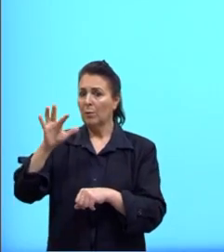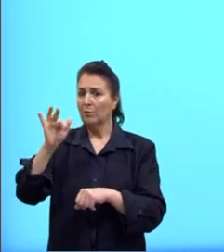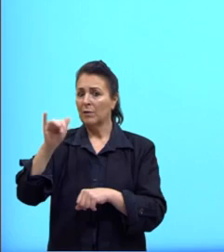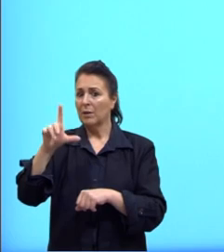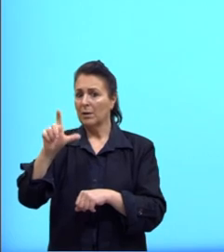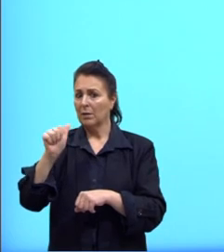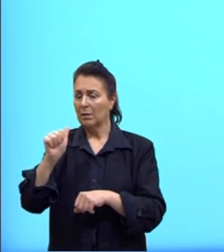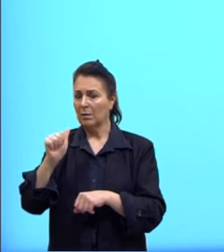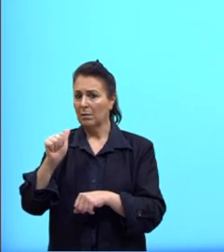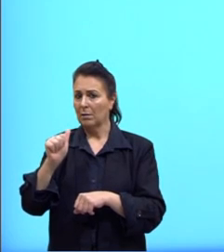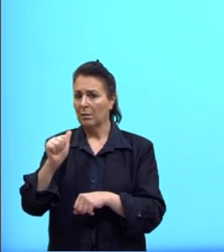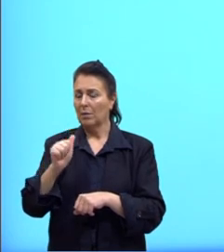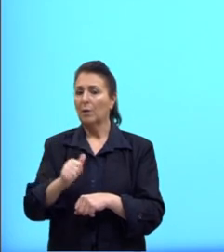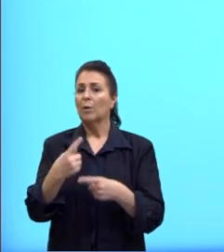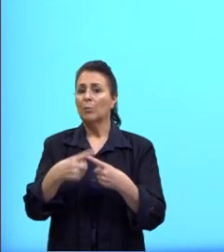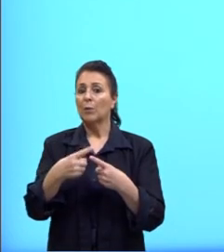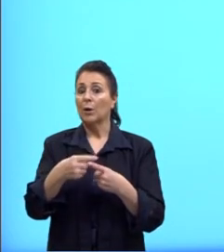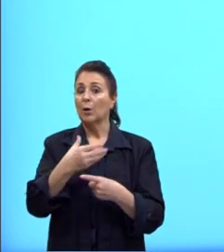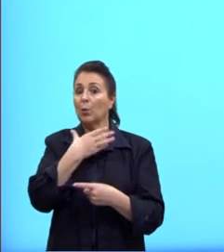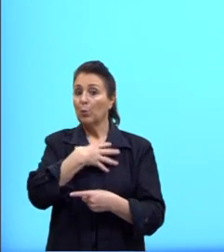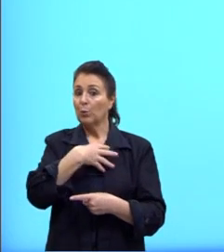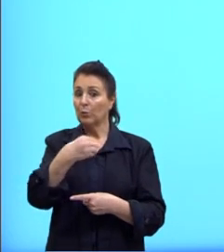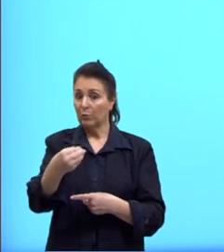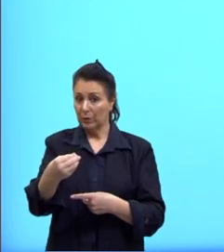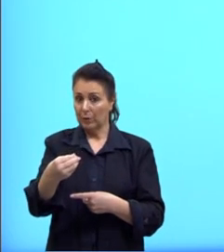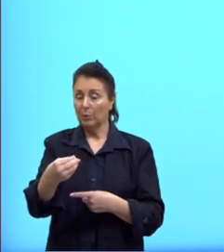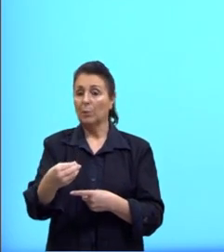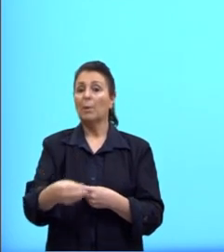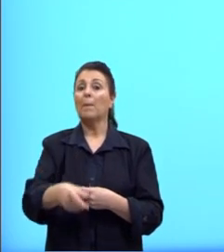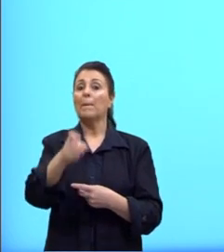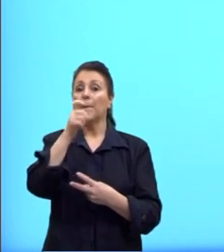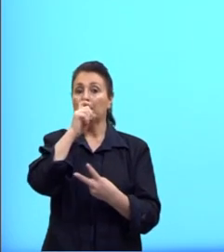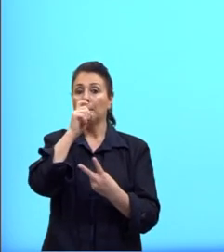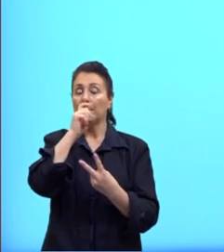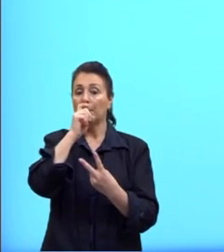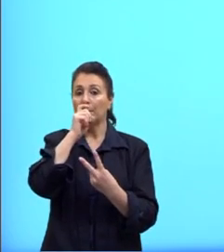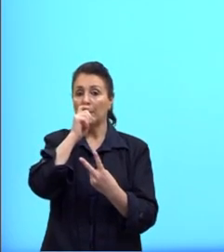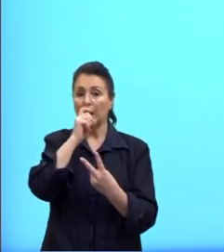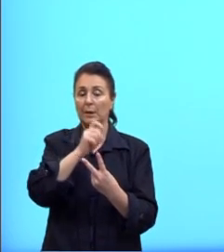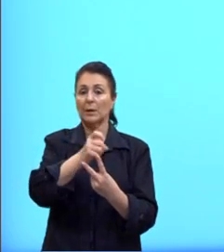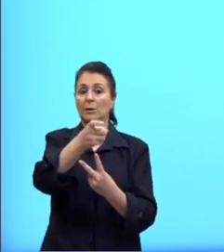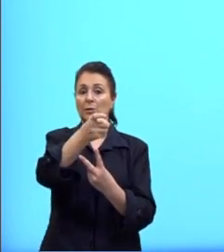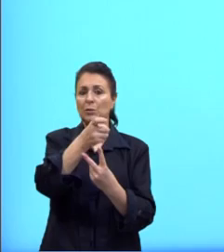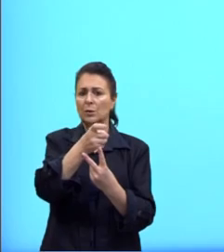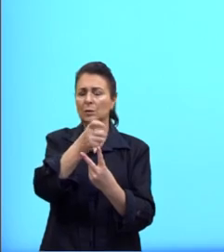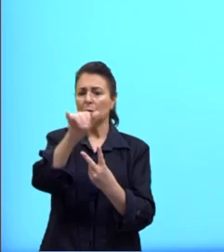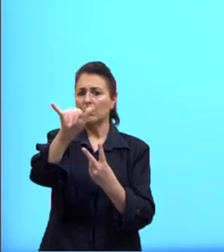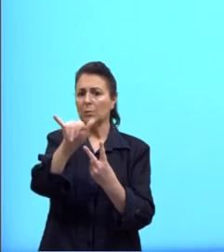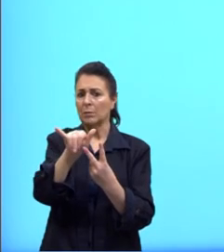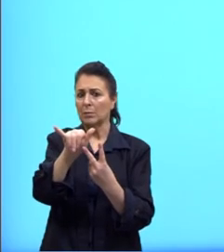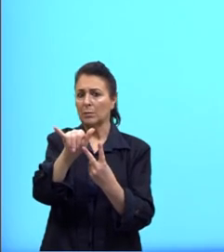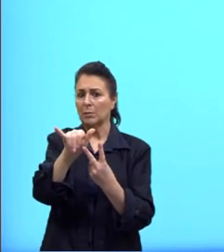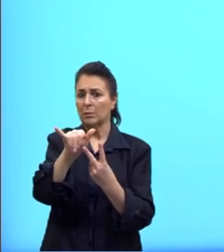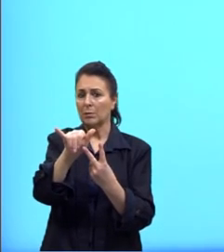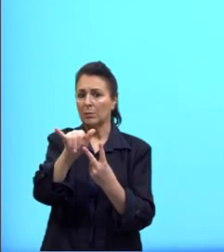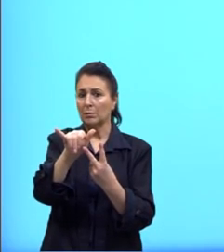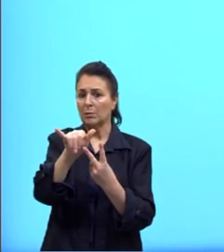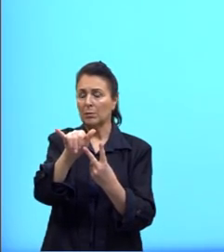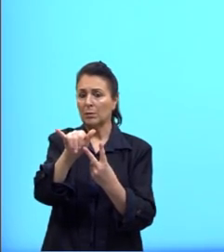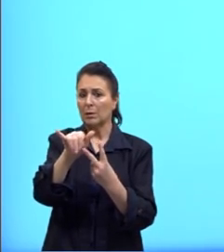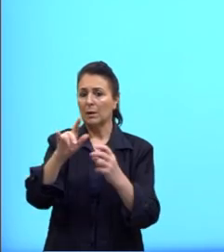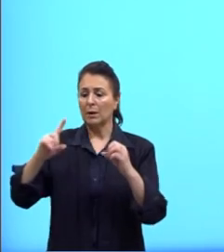filho o homem o pai deu gnx ou de um gene Y para descendência lá na